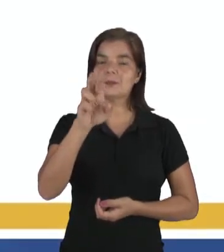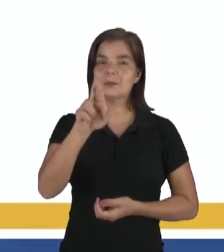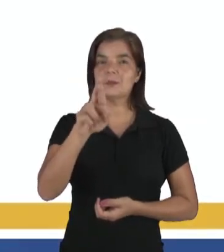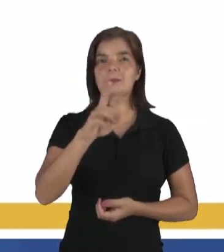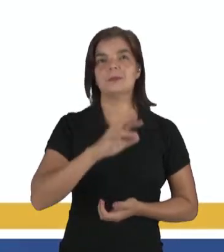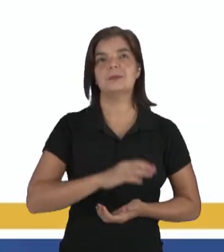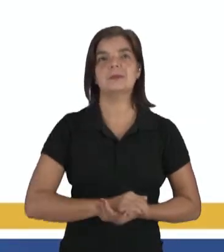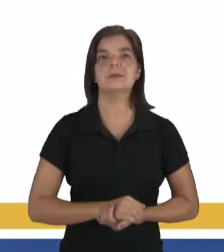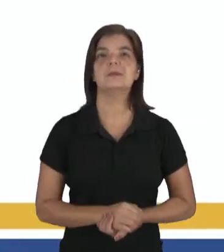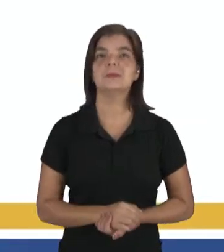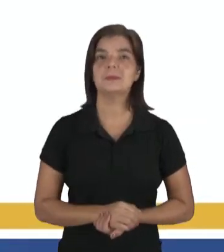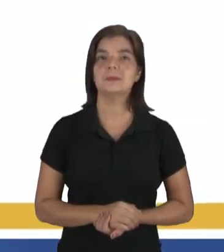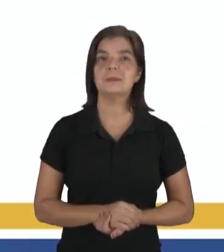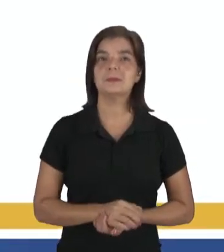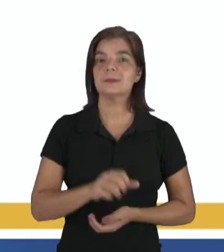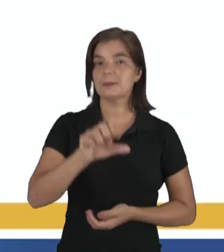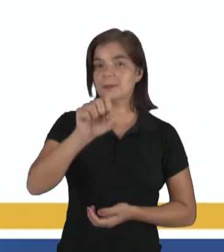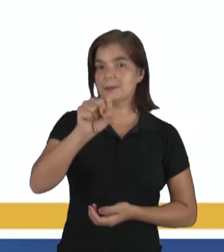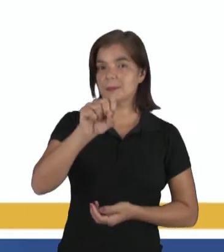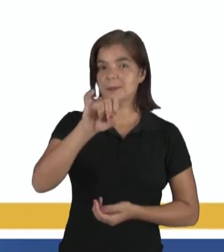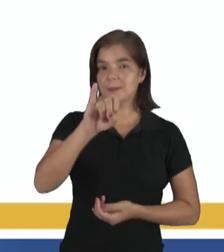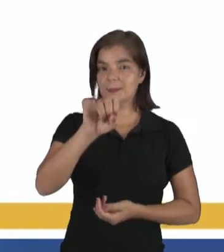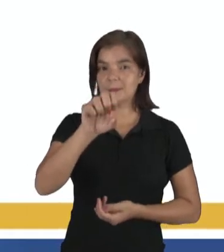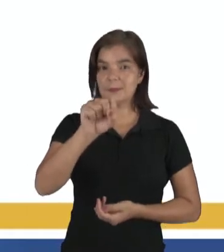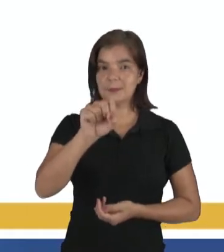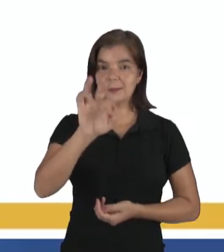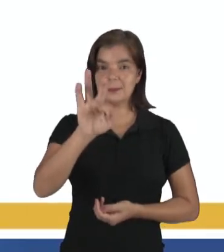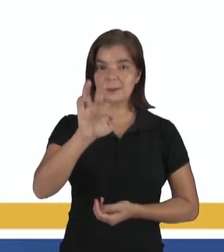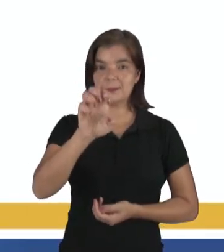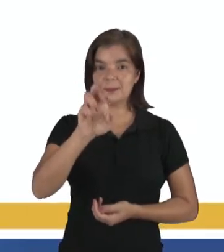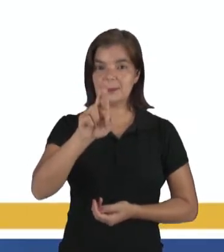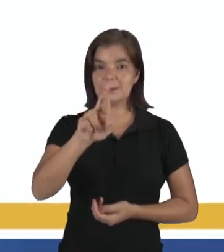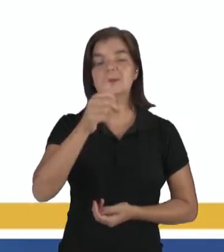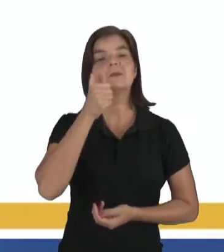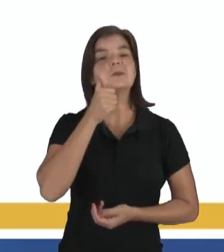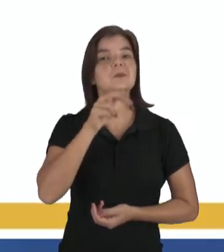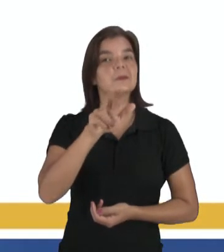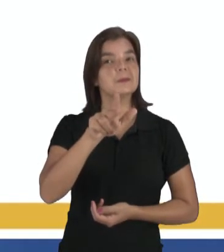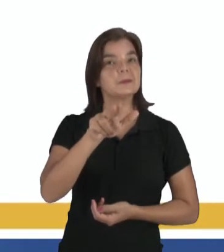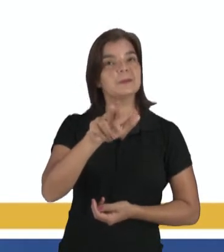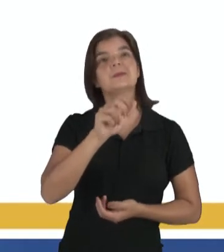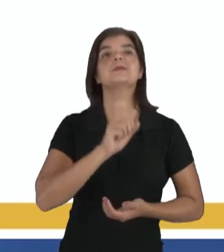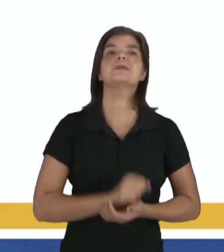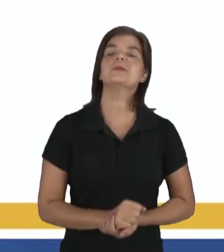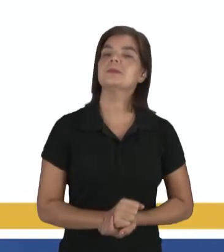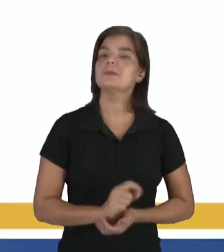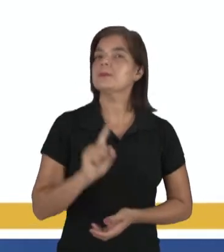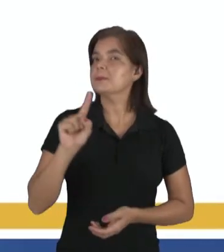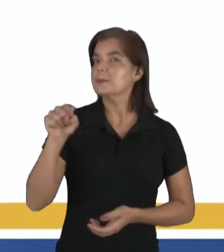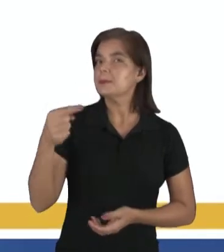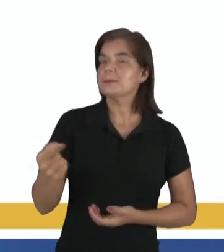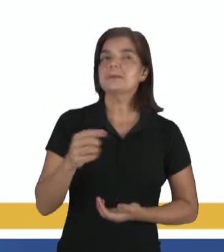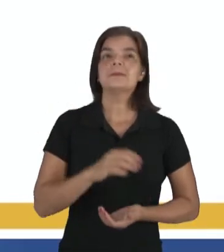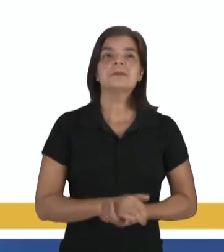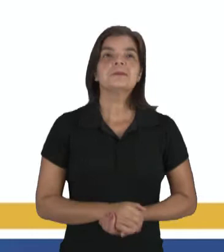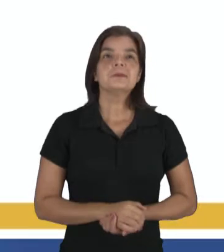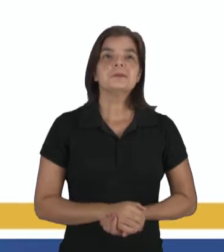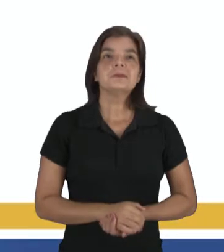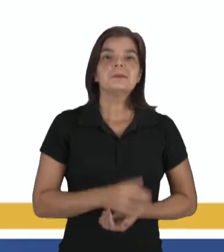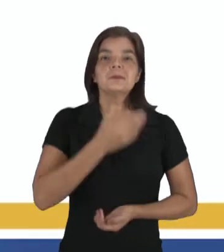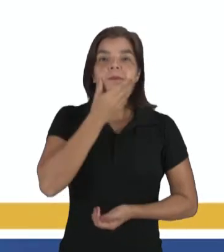Lisa é o Bart e se estiver irmã aí a morte Ok outros membros da família